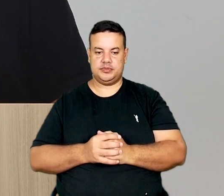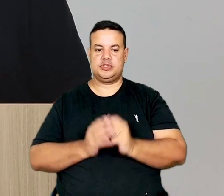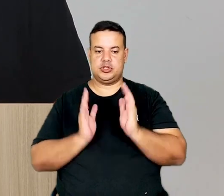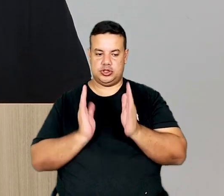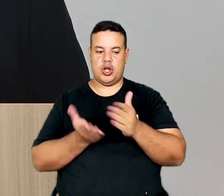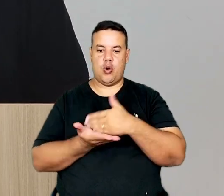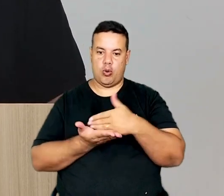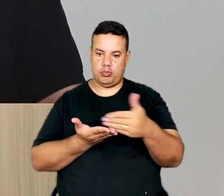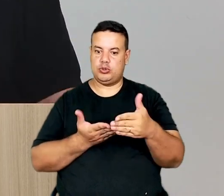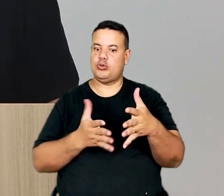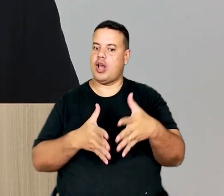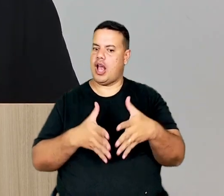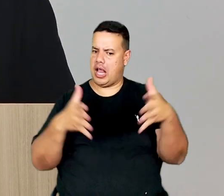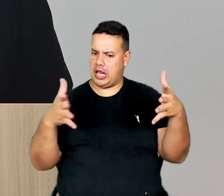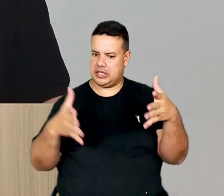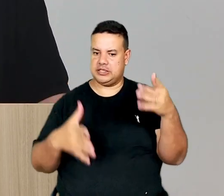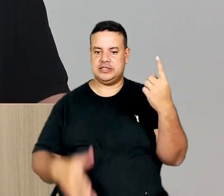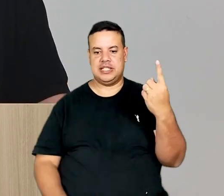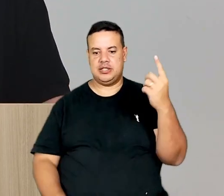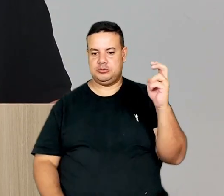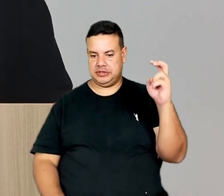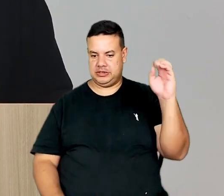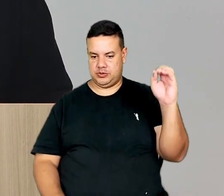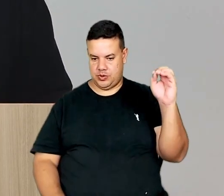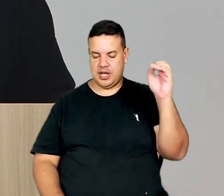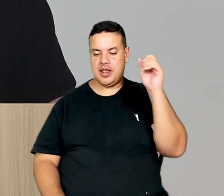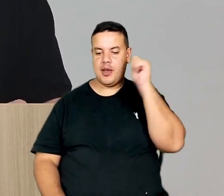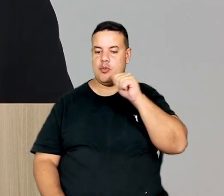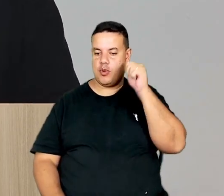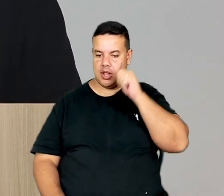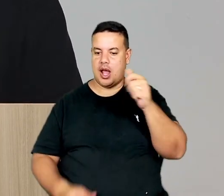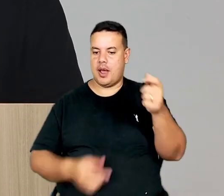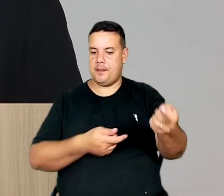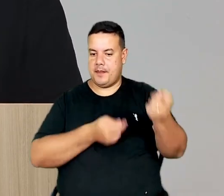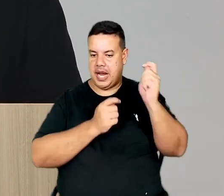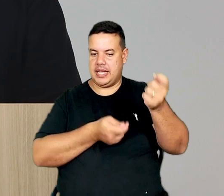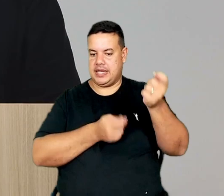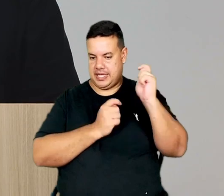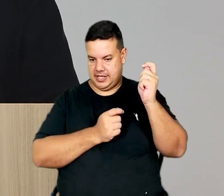grande. Acho que mais de 150 mulheres pescando. E a gente tem que